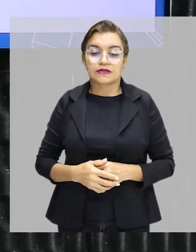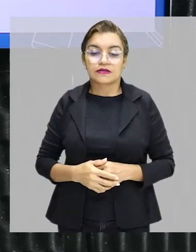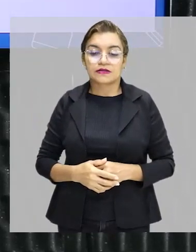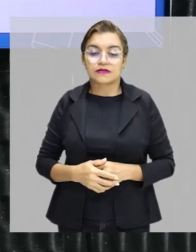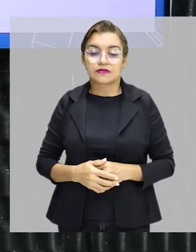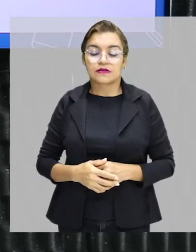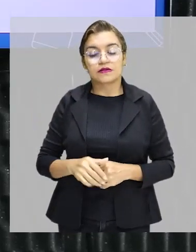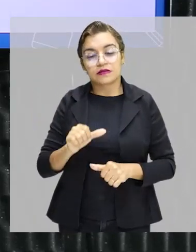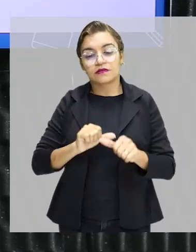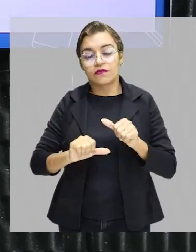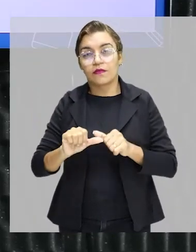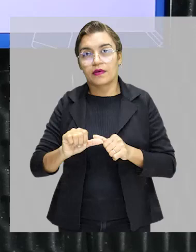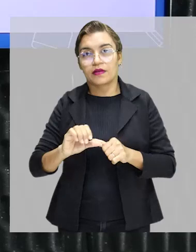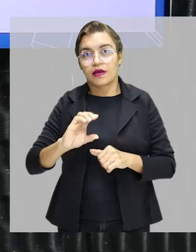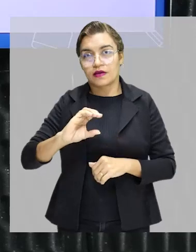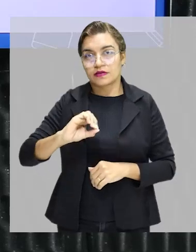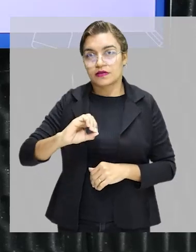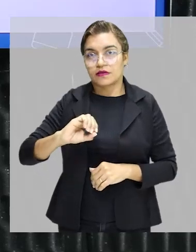equivale a